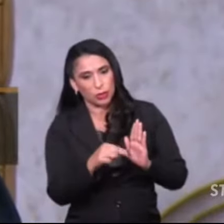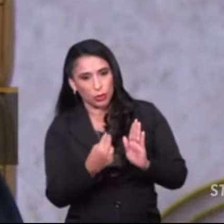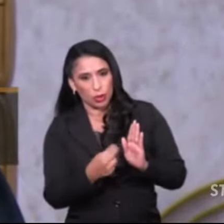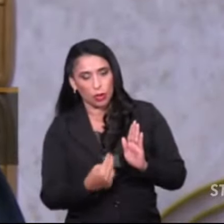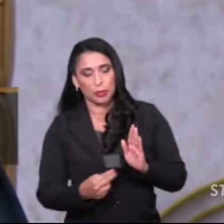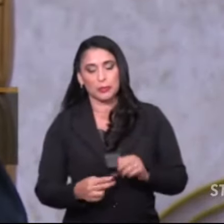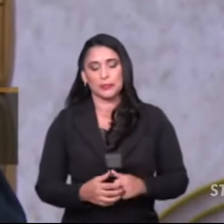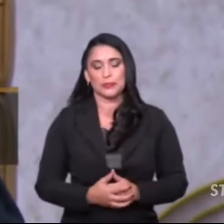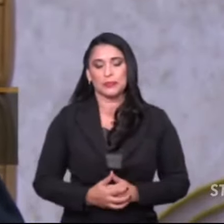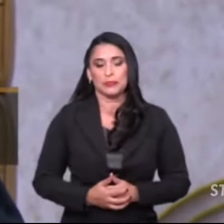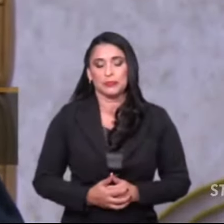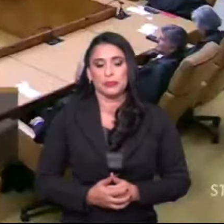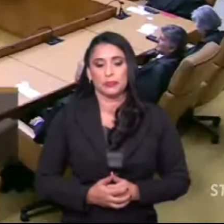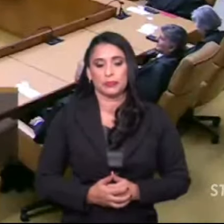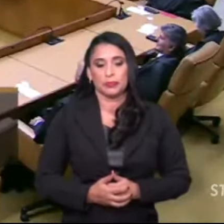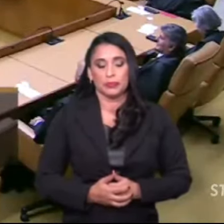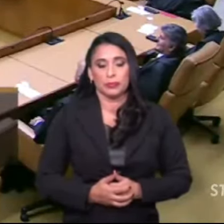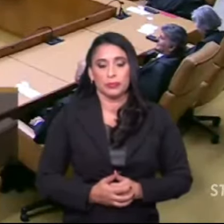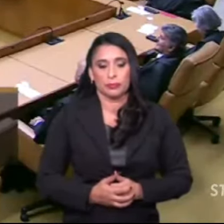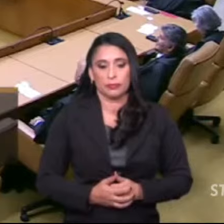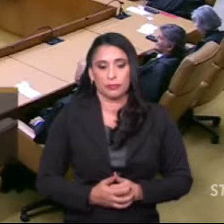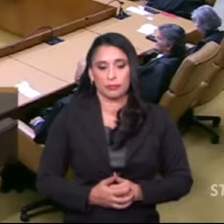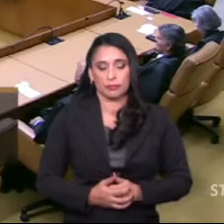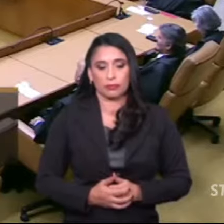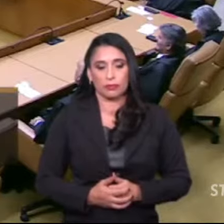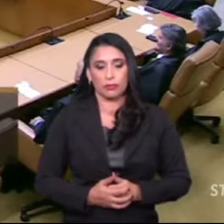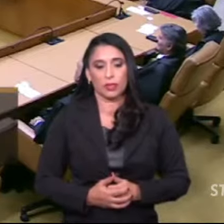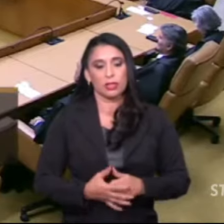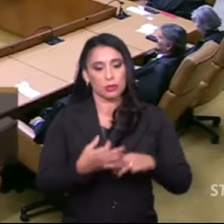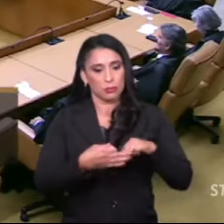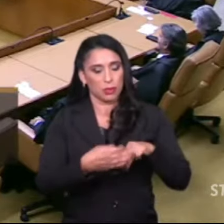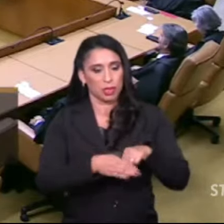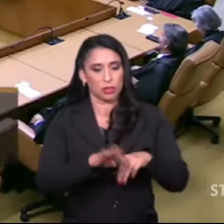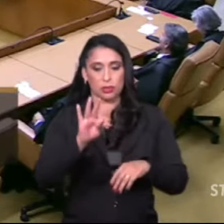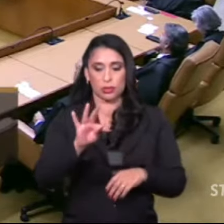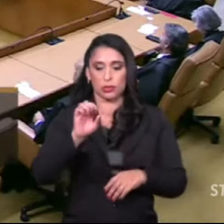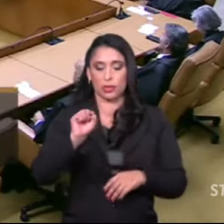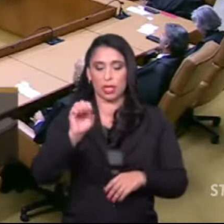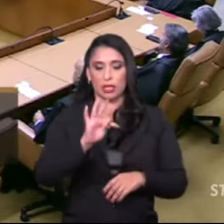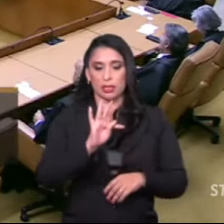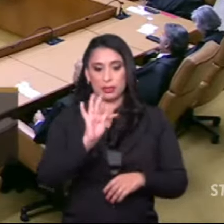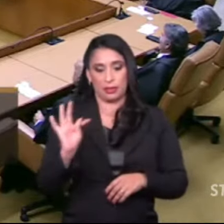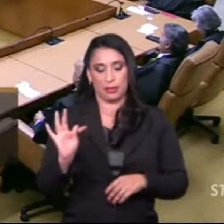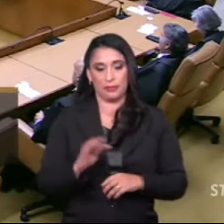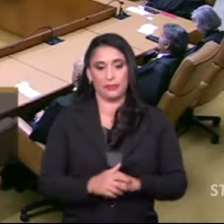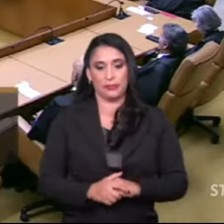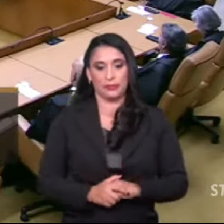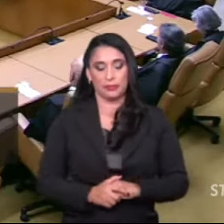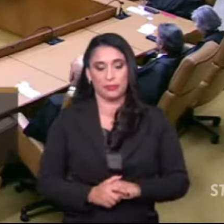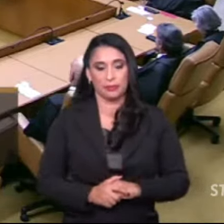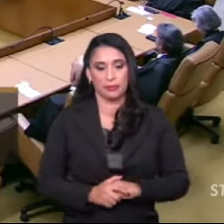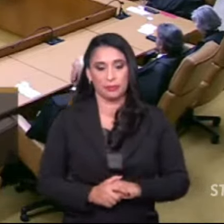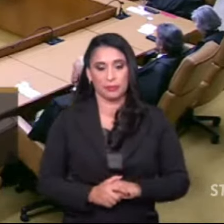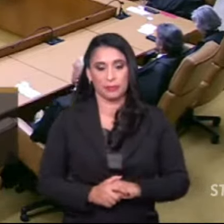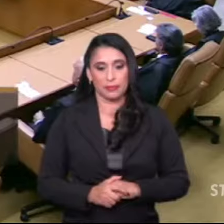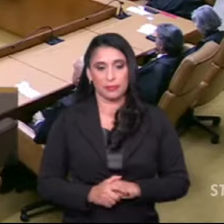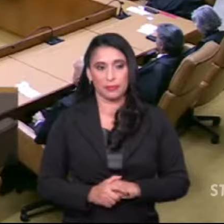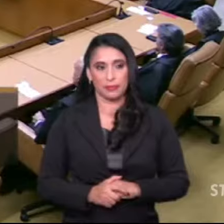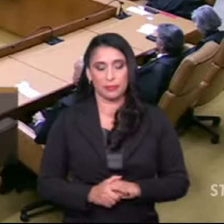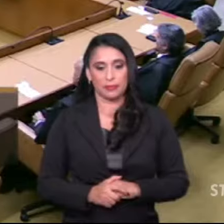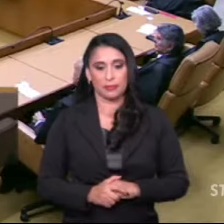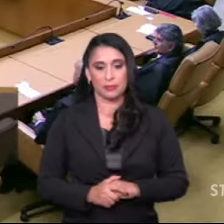Carvalho, José Roberto Freire Pimenta, Adelaide Alves Miranda Arantes, Alexandre Agra Belmonte, Cláudio Brandão, Maria